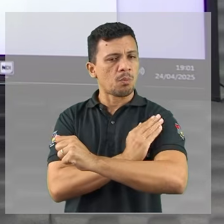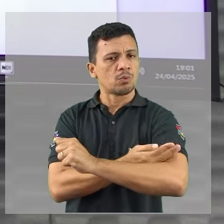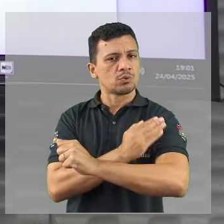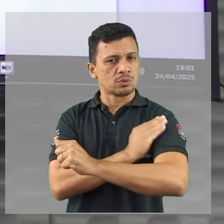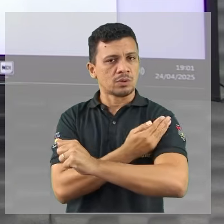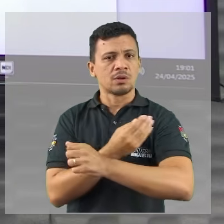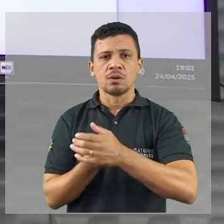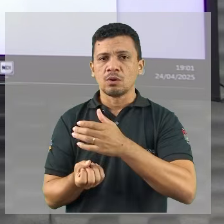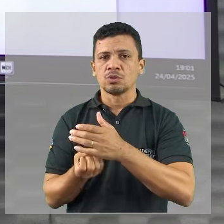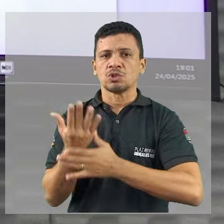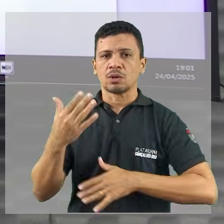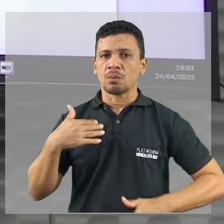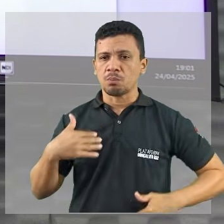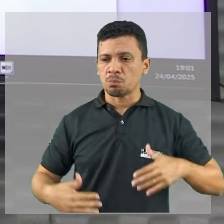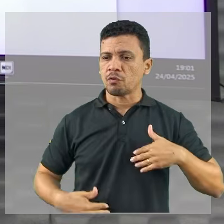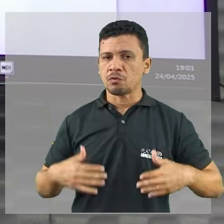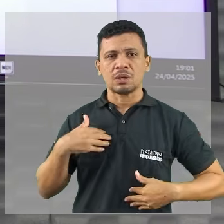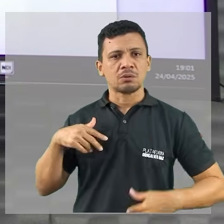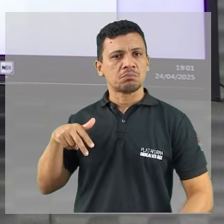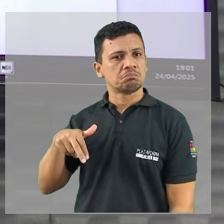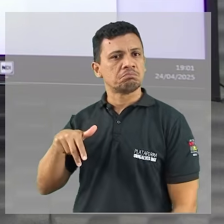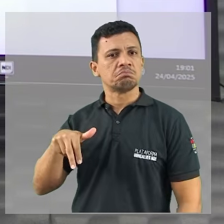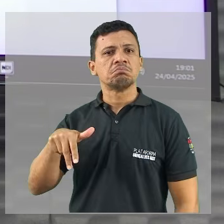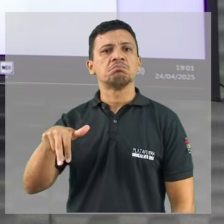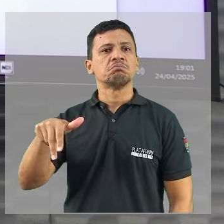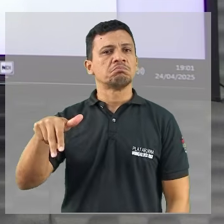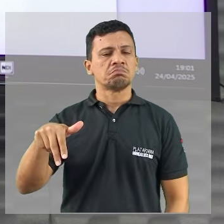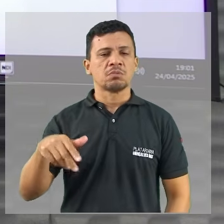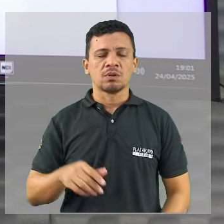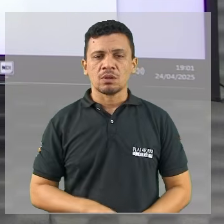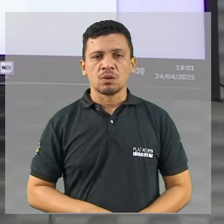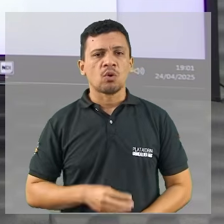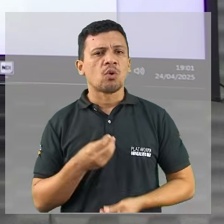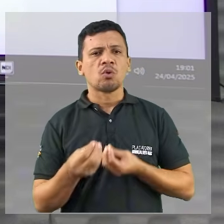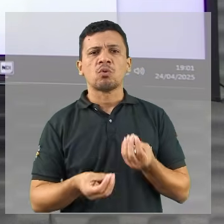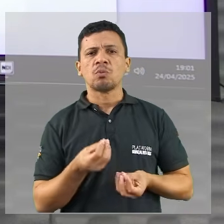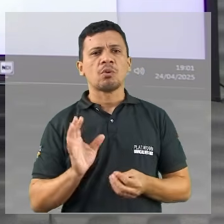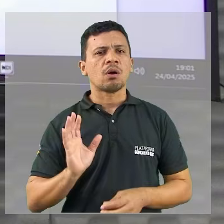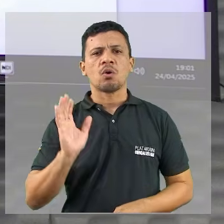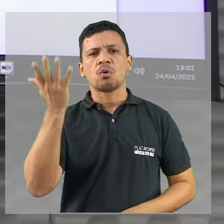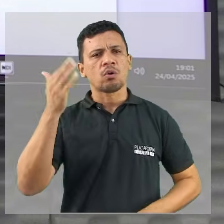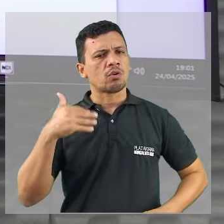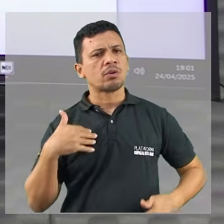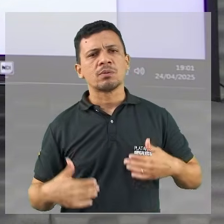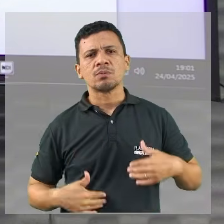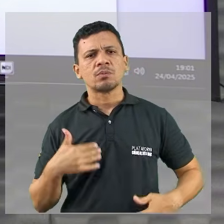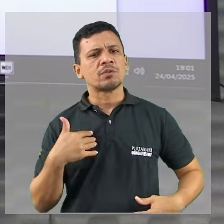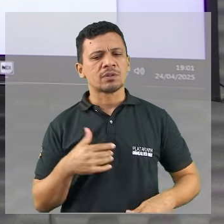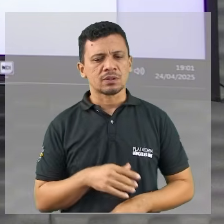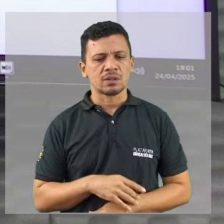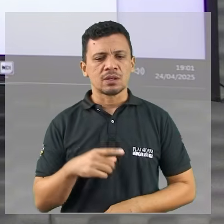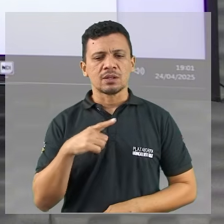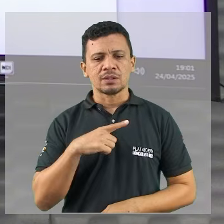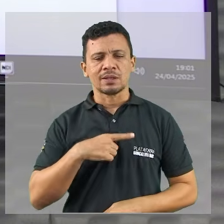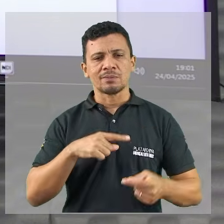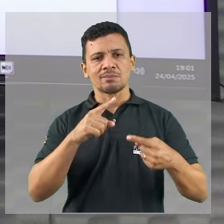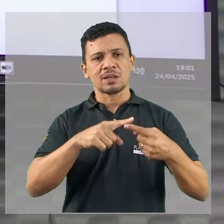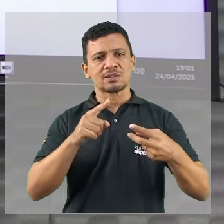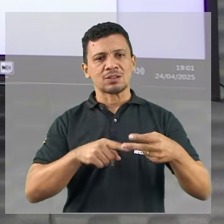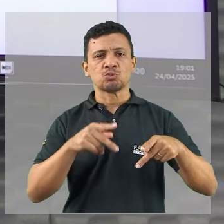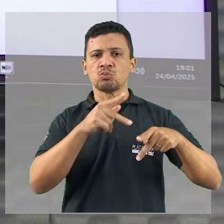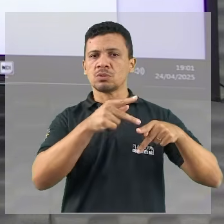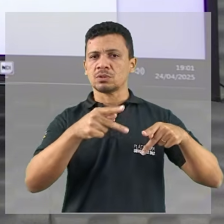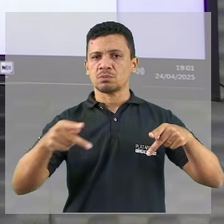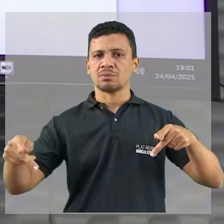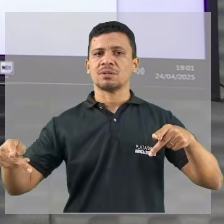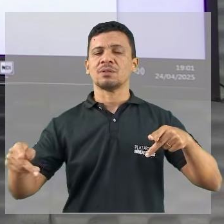capacidade de gerar o movimento, certo? Esse movimento ele ocorre devido a essas duas proteínas. Então, por